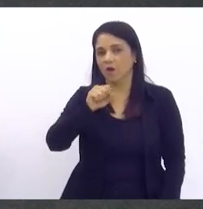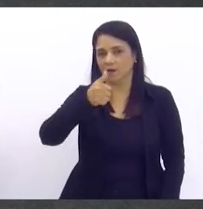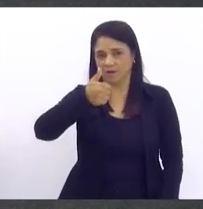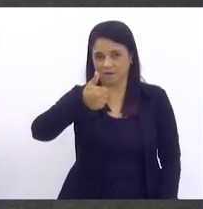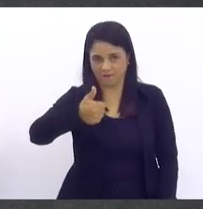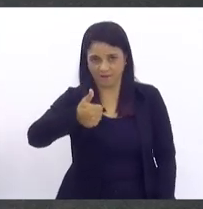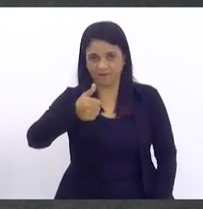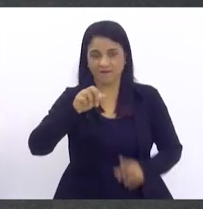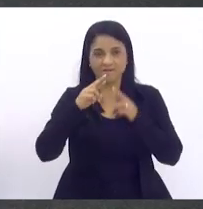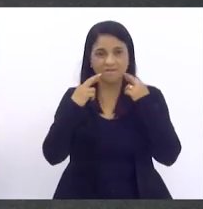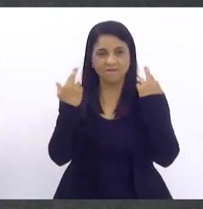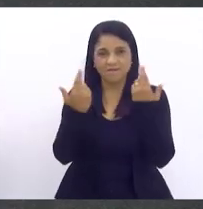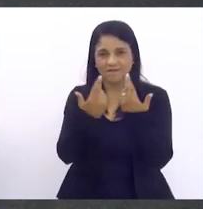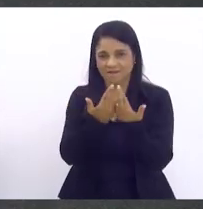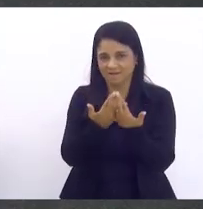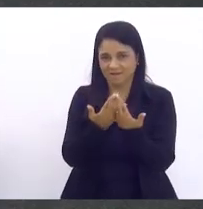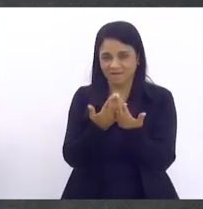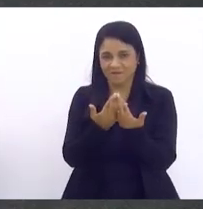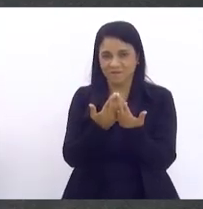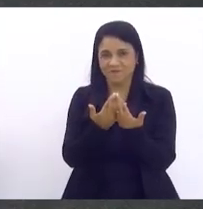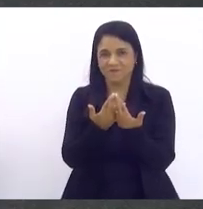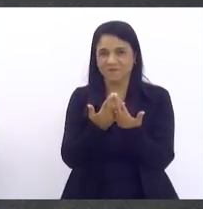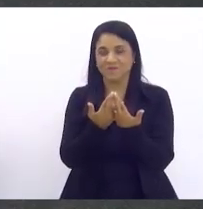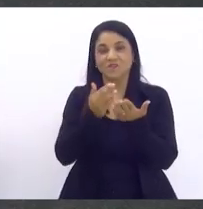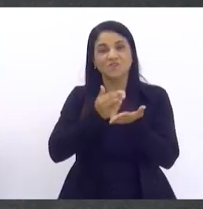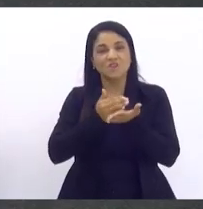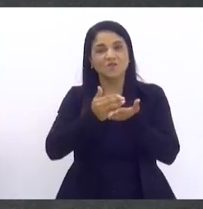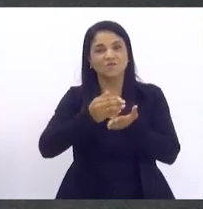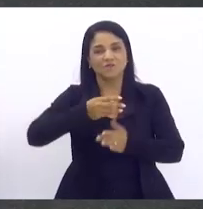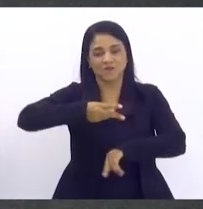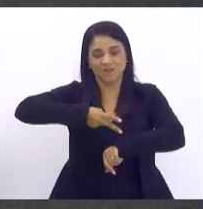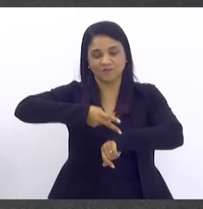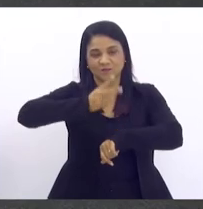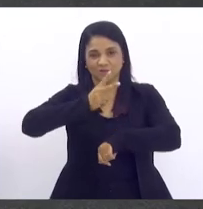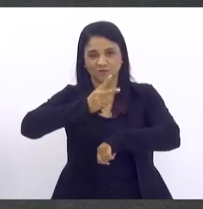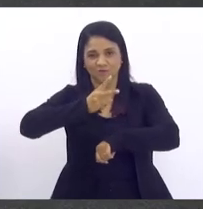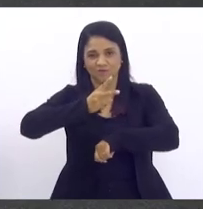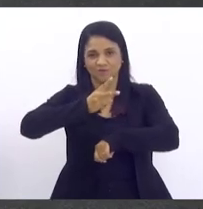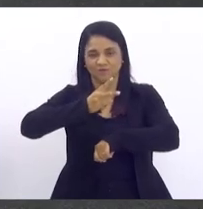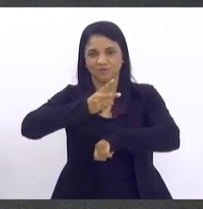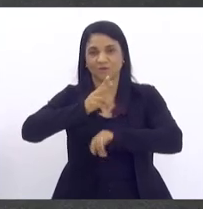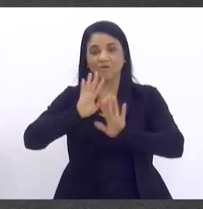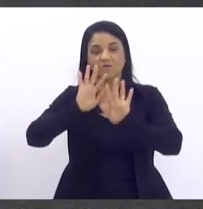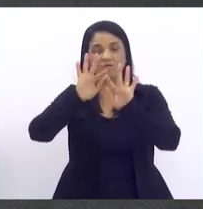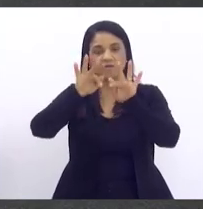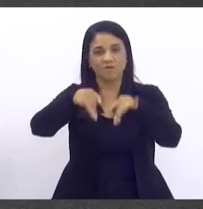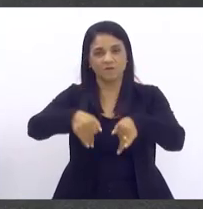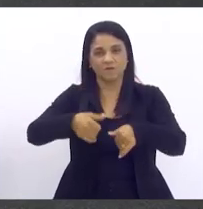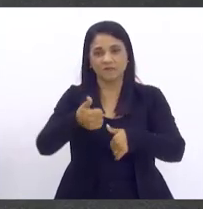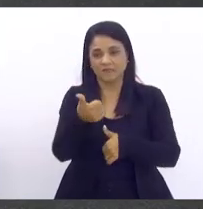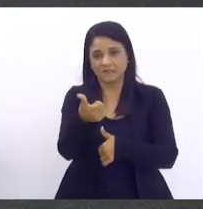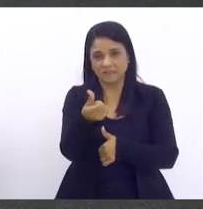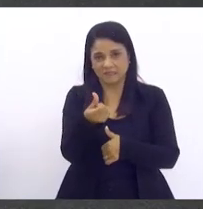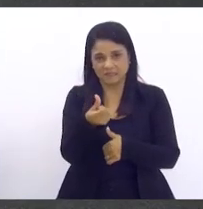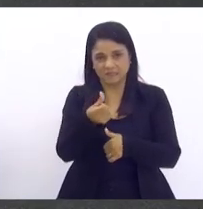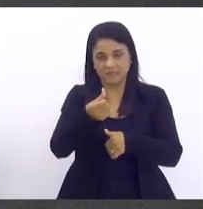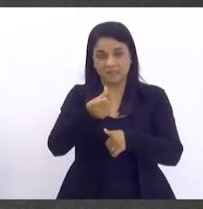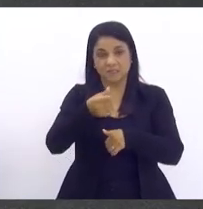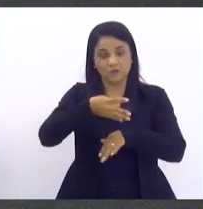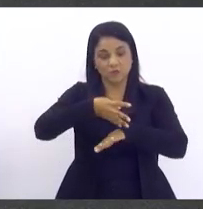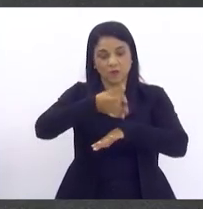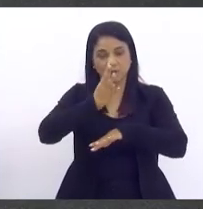81ª sessão ordinária, que, iniciada às 14 horas, encerrou-se às 16